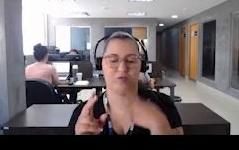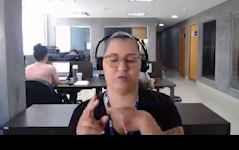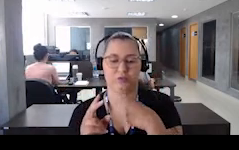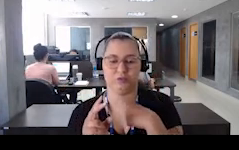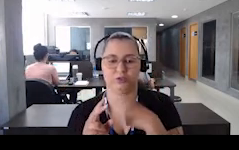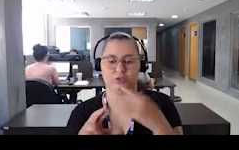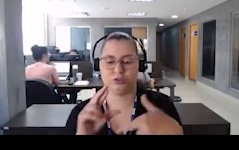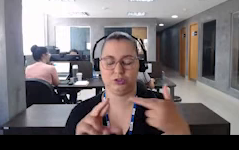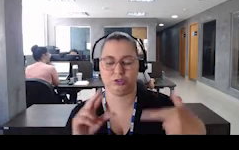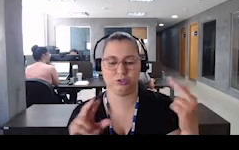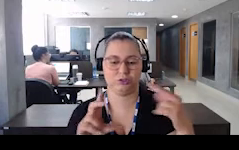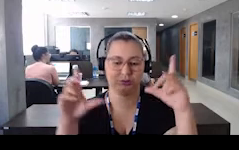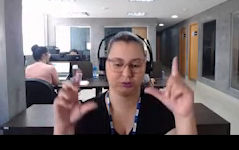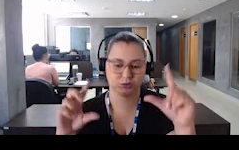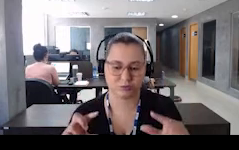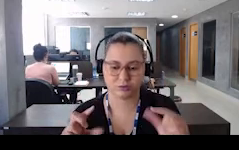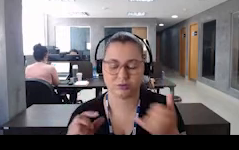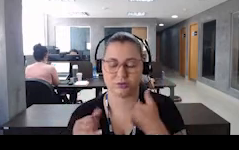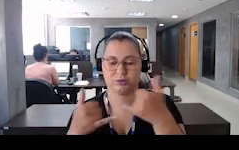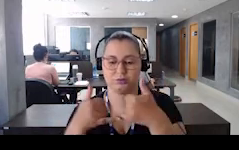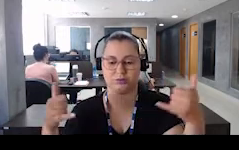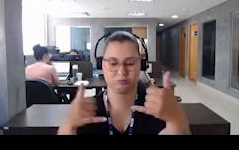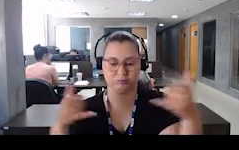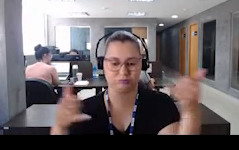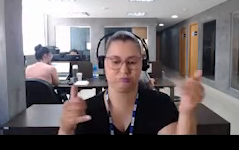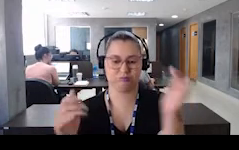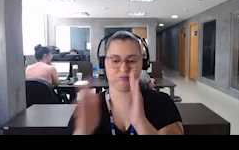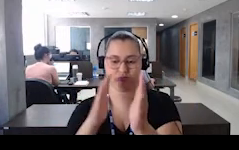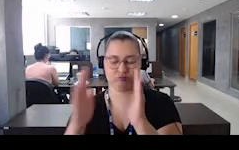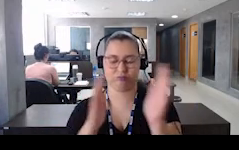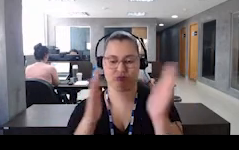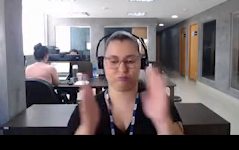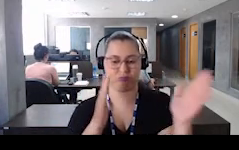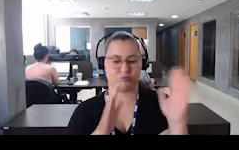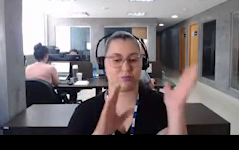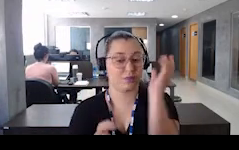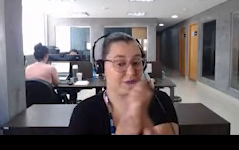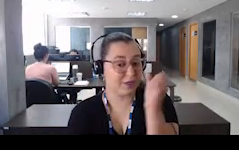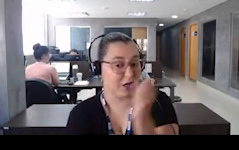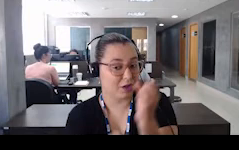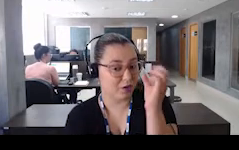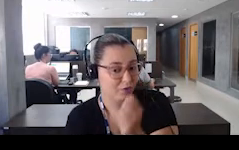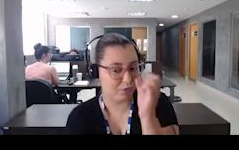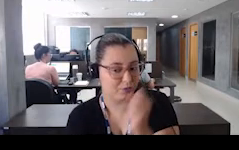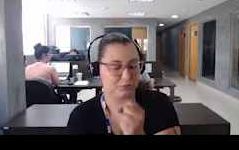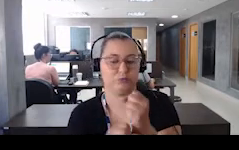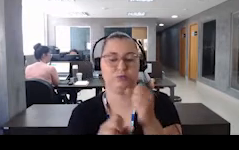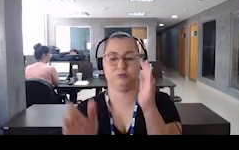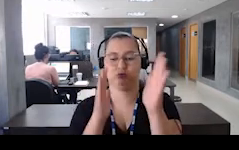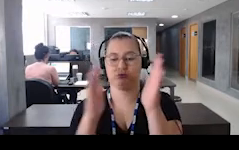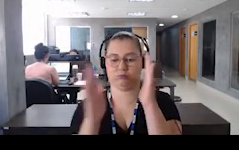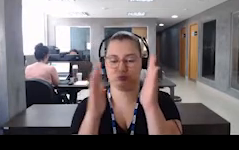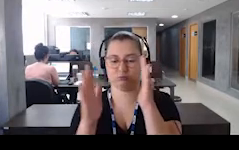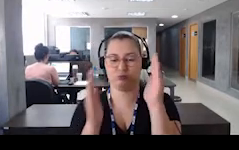resistência menor, né? Então, a característica da ligação em paralelo é essa, né? Quando a gente calcula resistência equivalente em